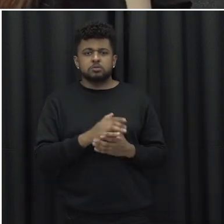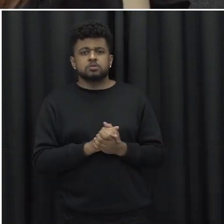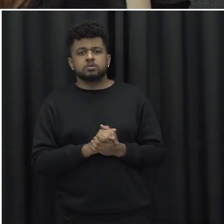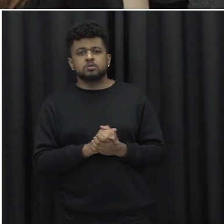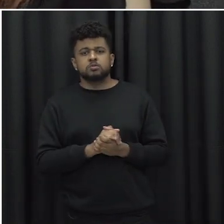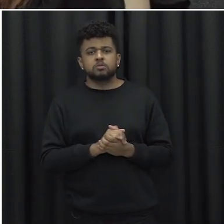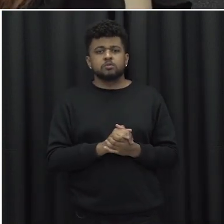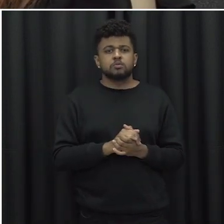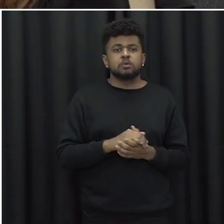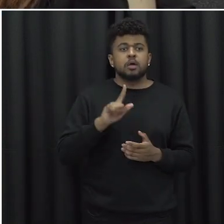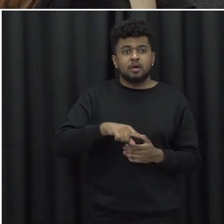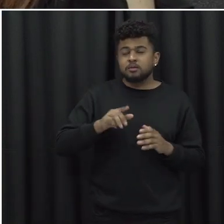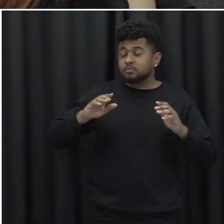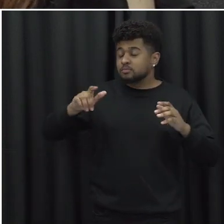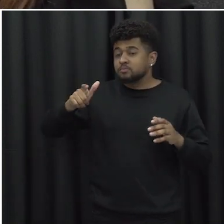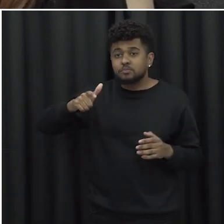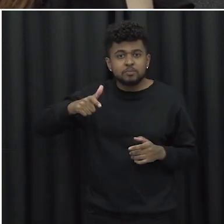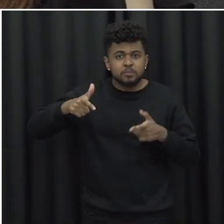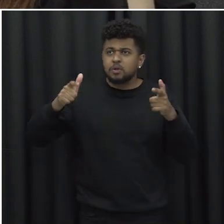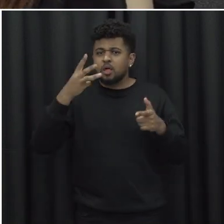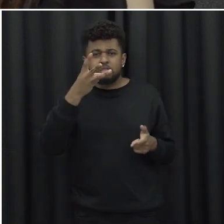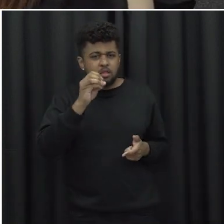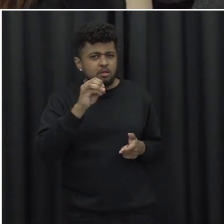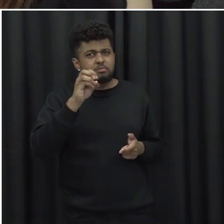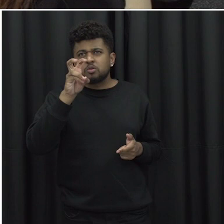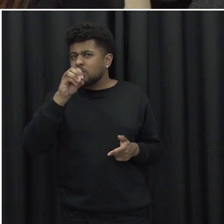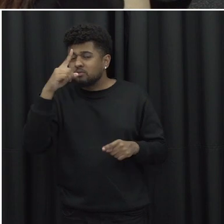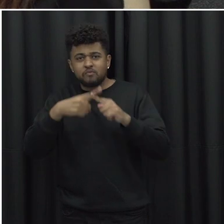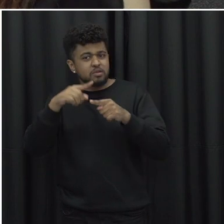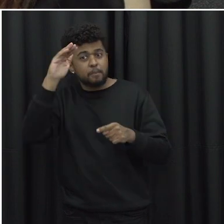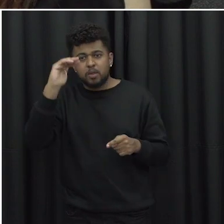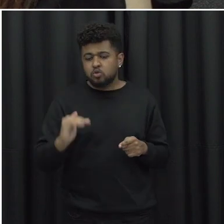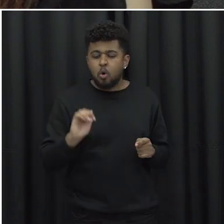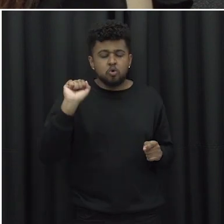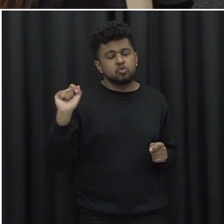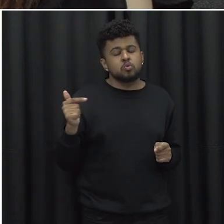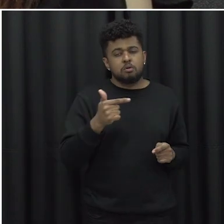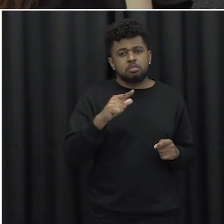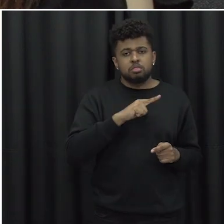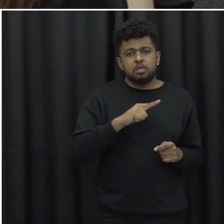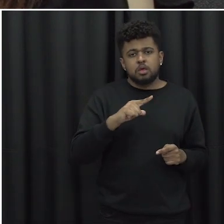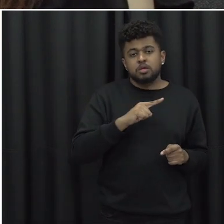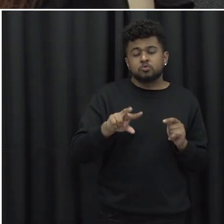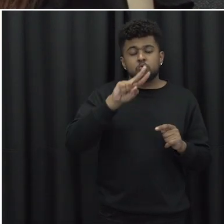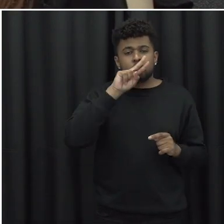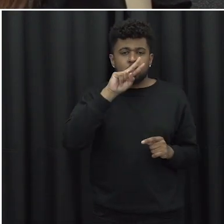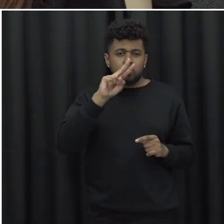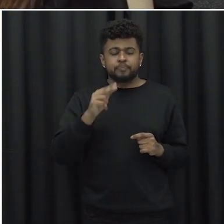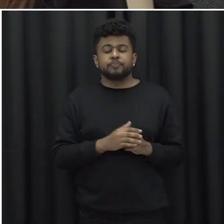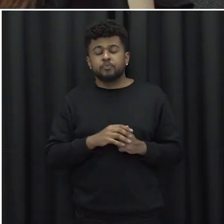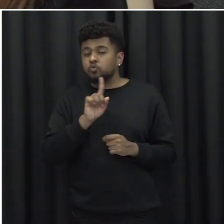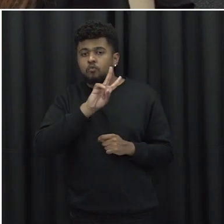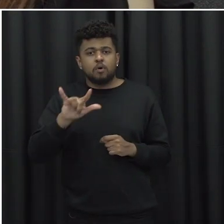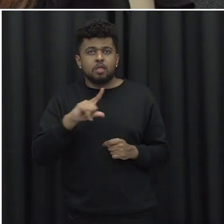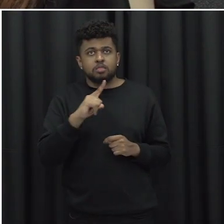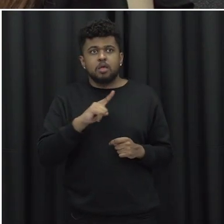do uso da medicação. Então, são concentrações extremamente 30, 50 vezes menores do que a que tem